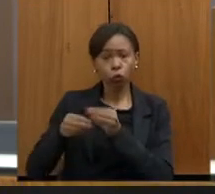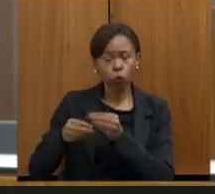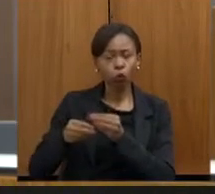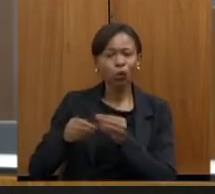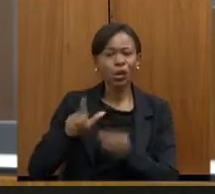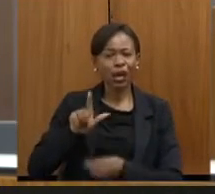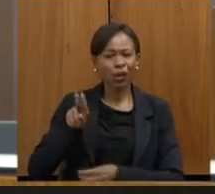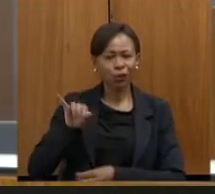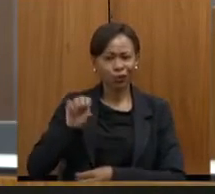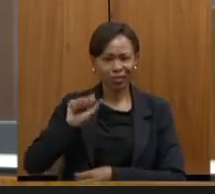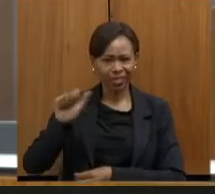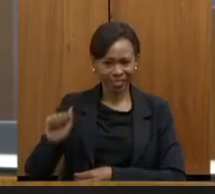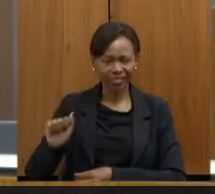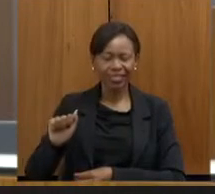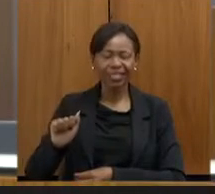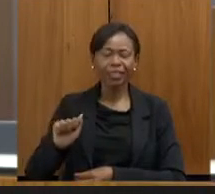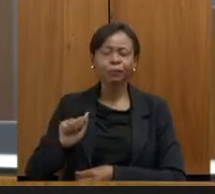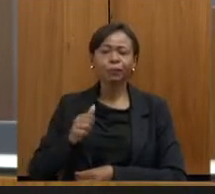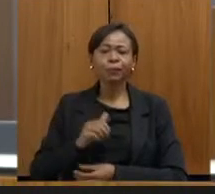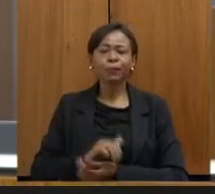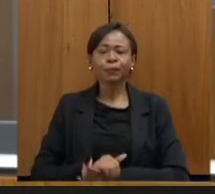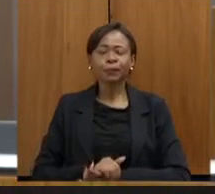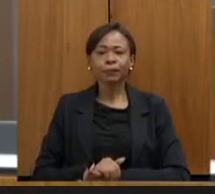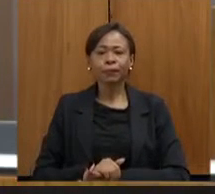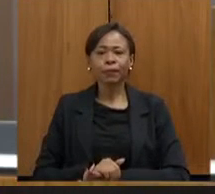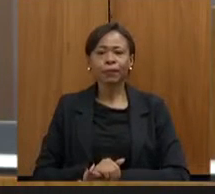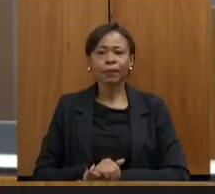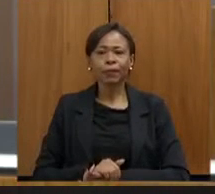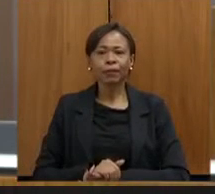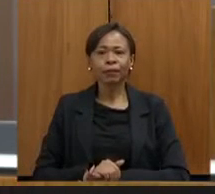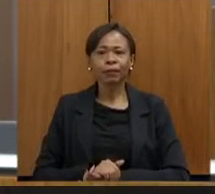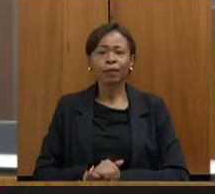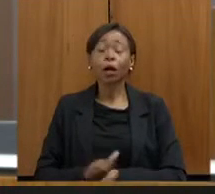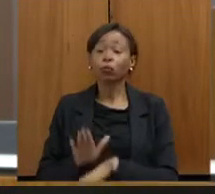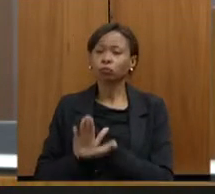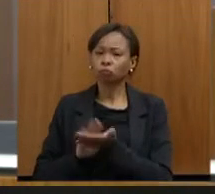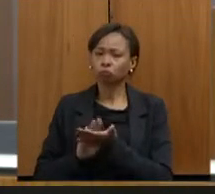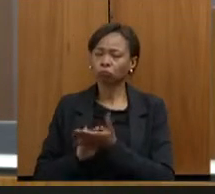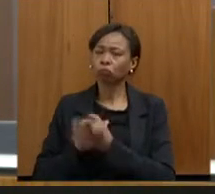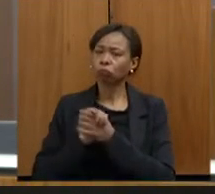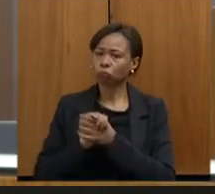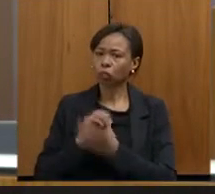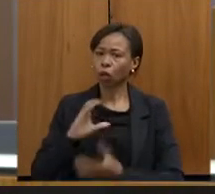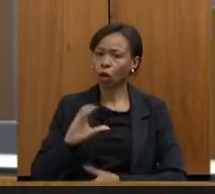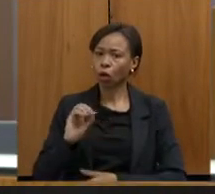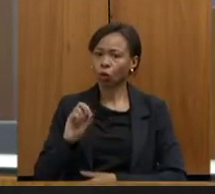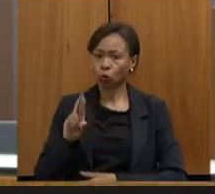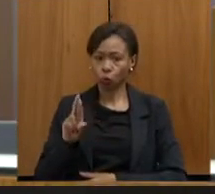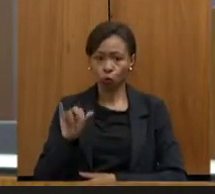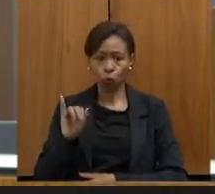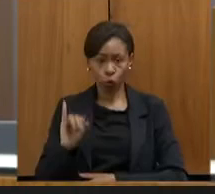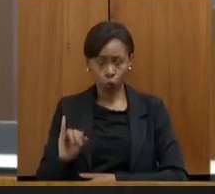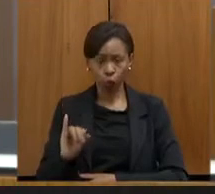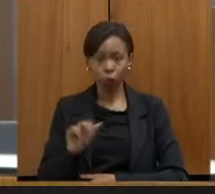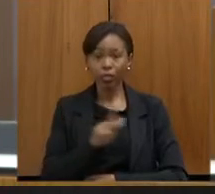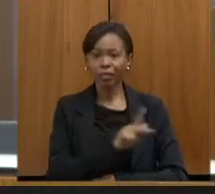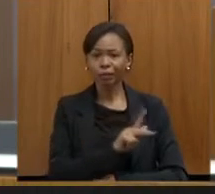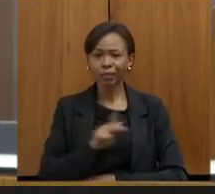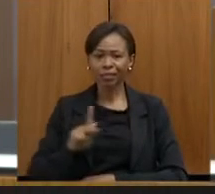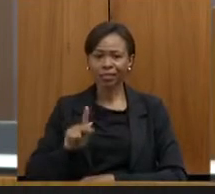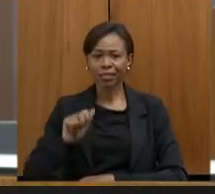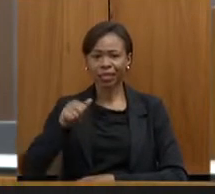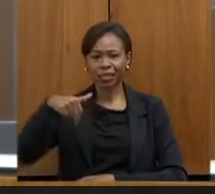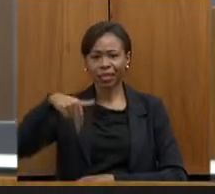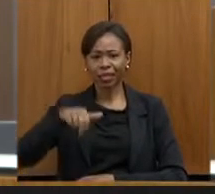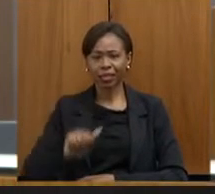Luísa Cristina, e, se Deus, meus cumprimentos ao CORE, na pessoa da presidente Ana Cristina,